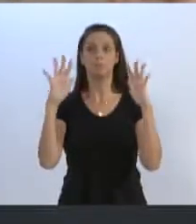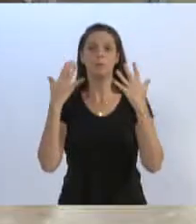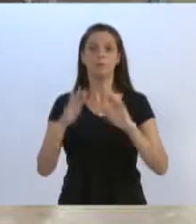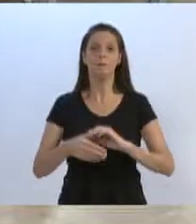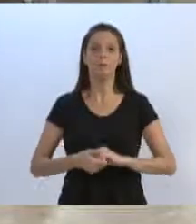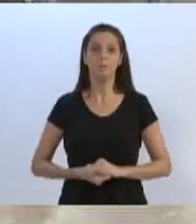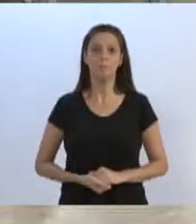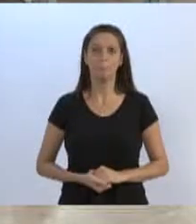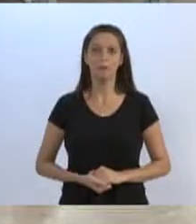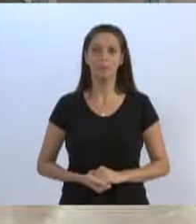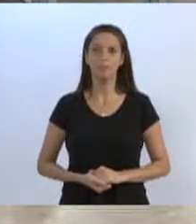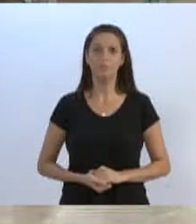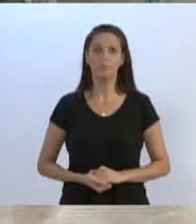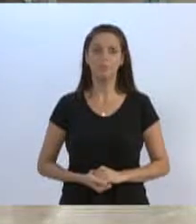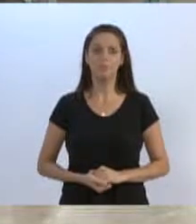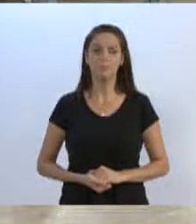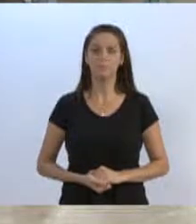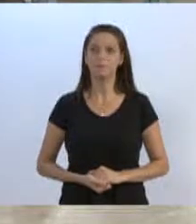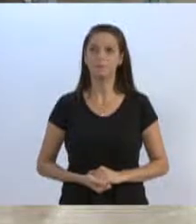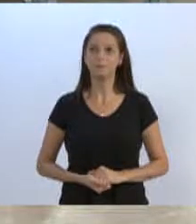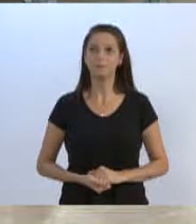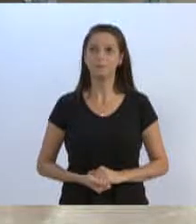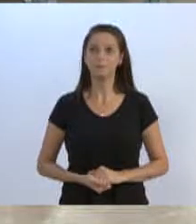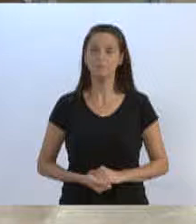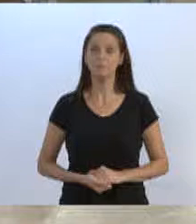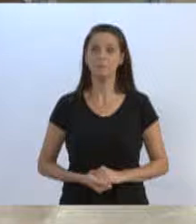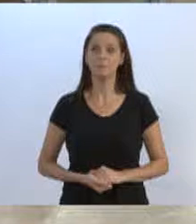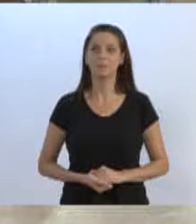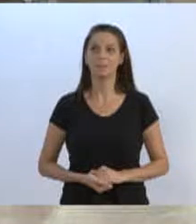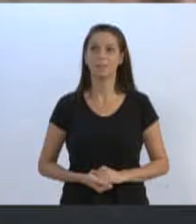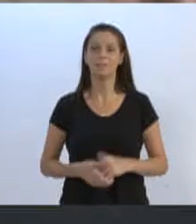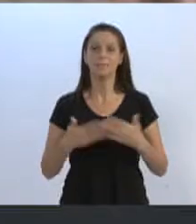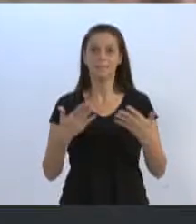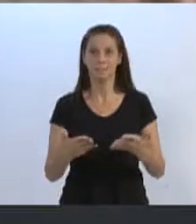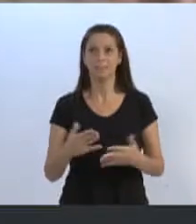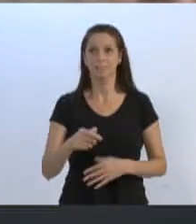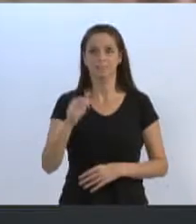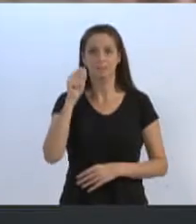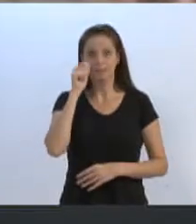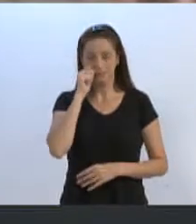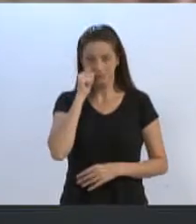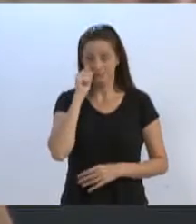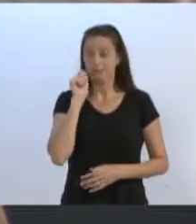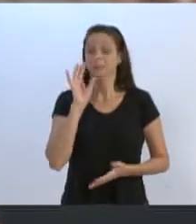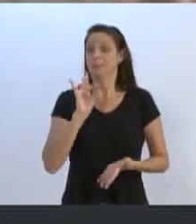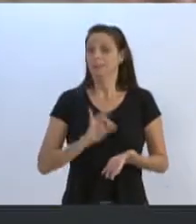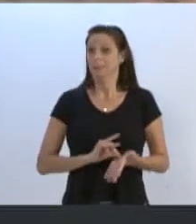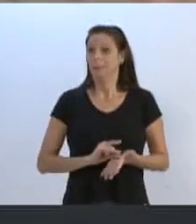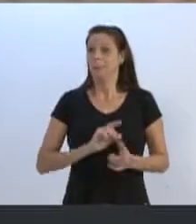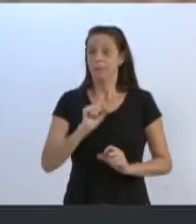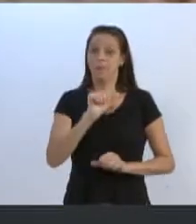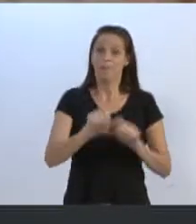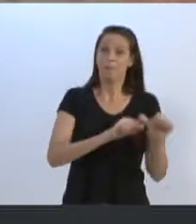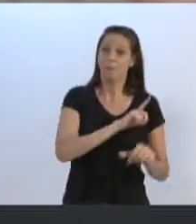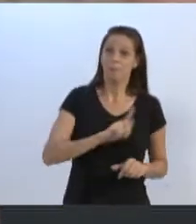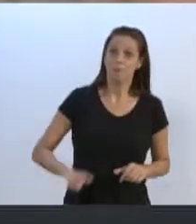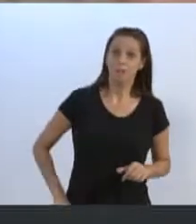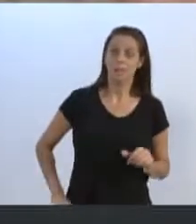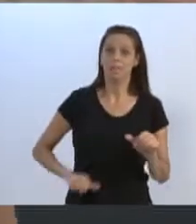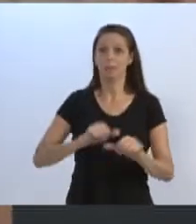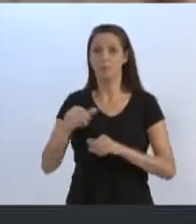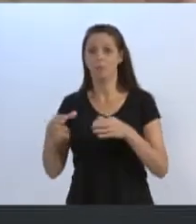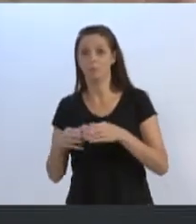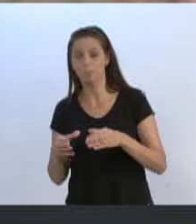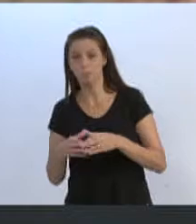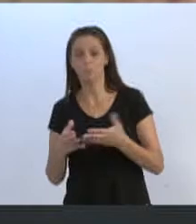meu pronunciamento. Vereador Bruno. Vereador Almir Vieira, a verdade é que muda governo, muda a composição, tem gente